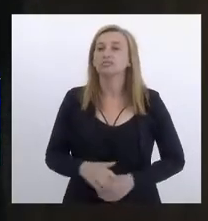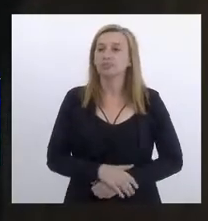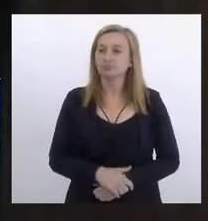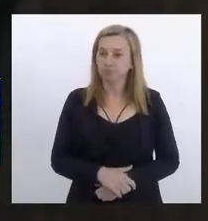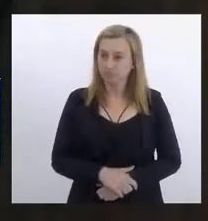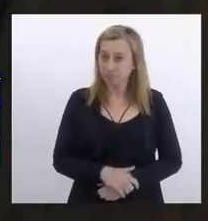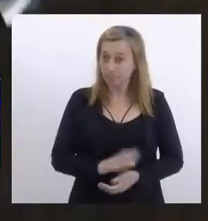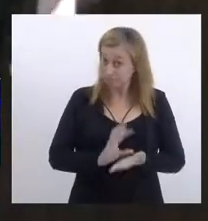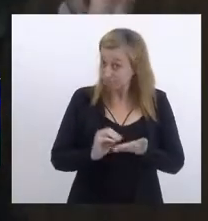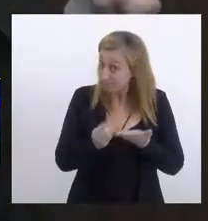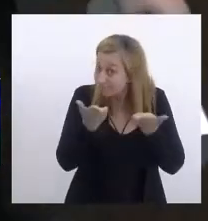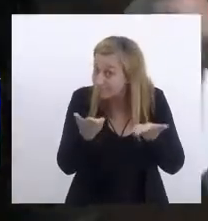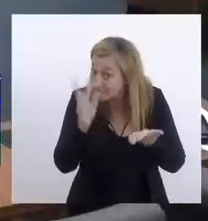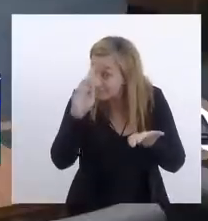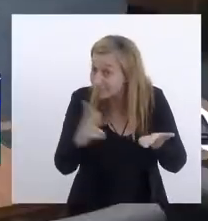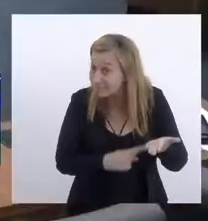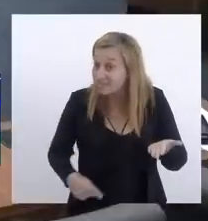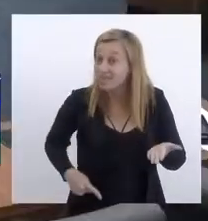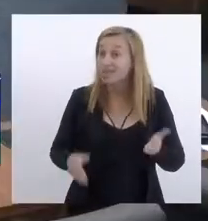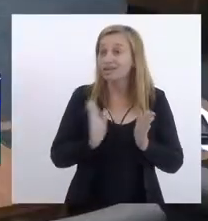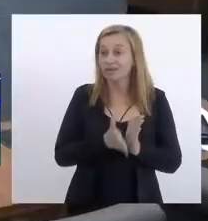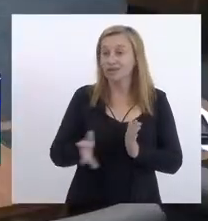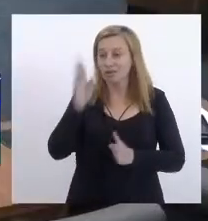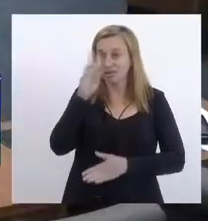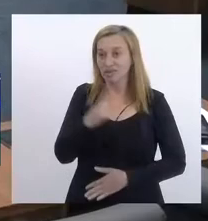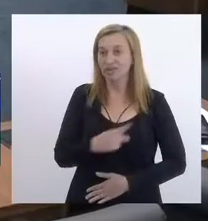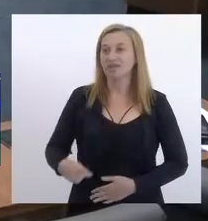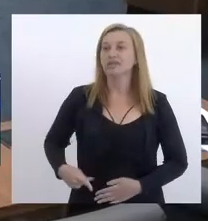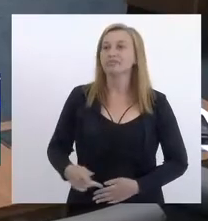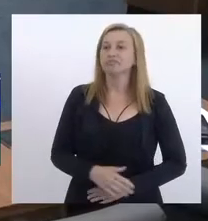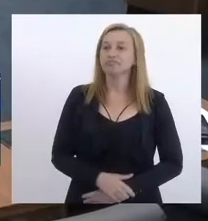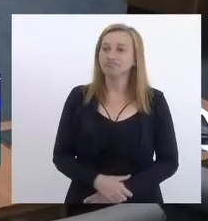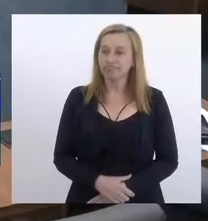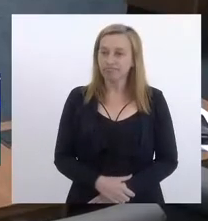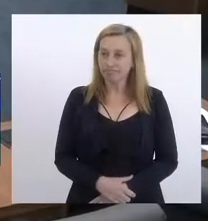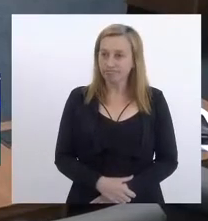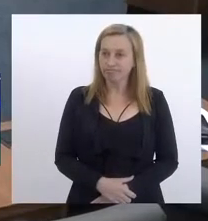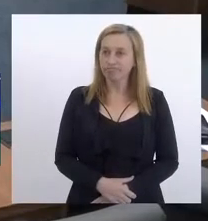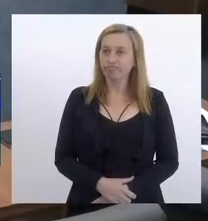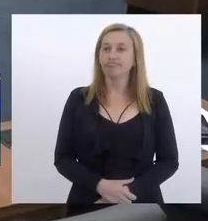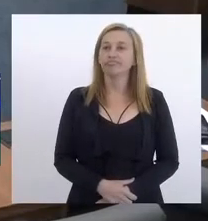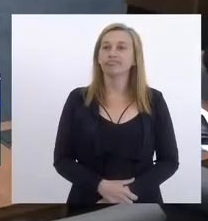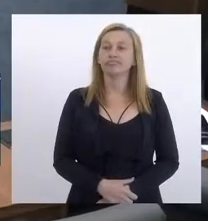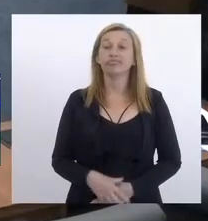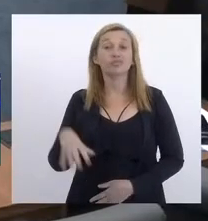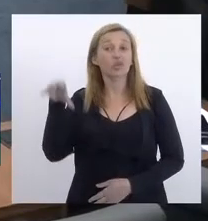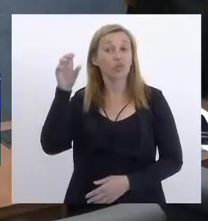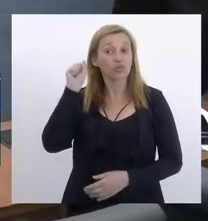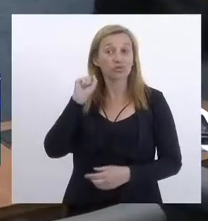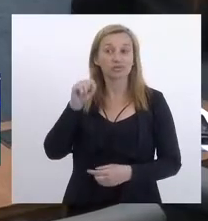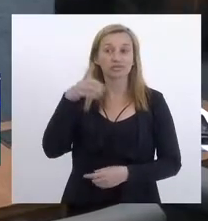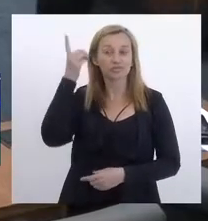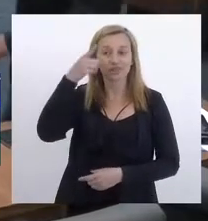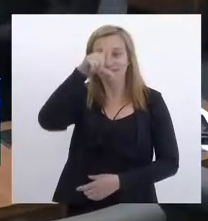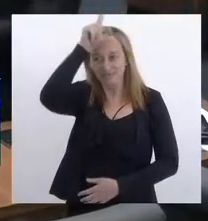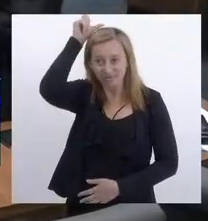colocar em pauta, presidente? Questão de ordem, presidente. Vamos ouvir a contradita do deputado. Vamos